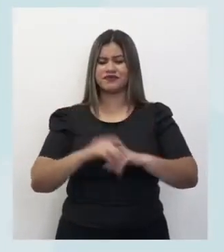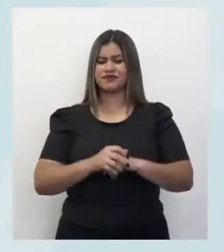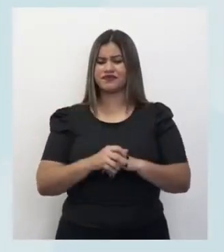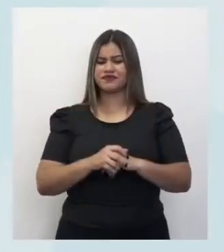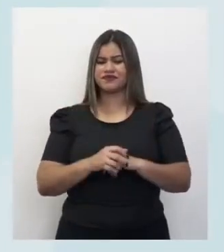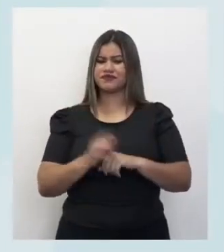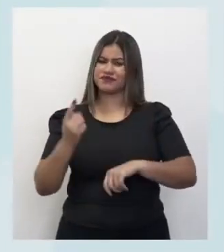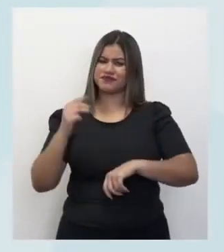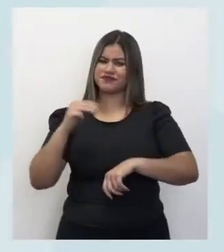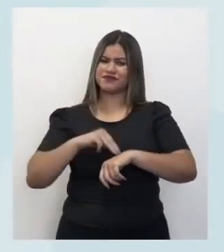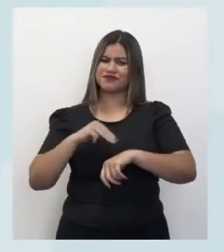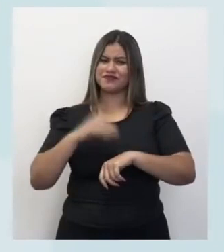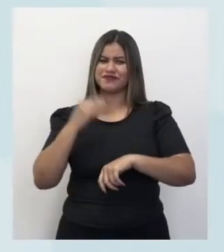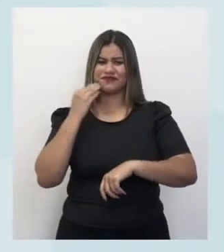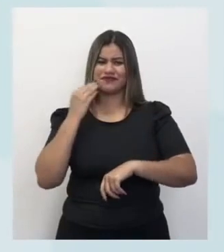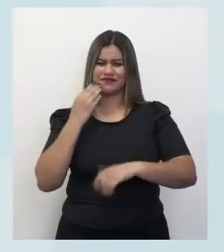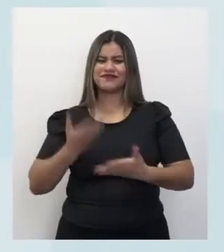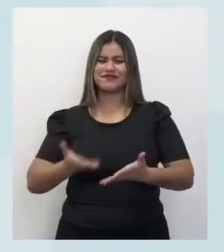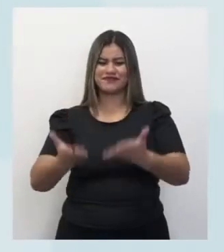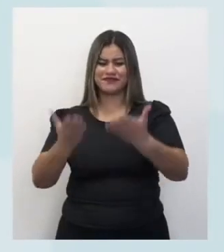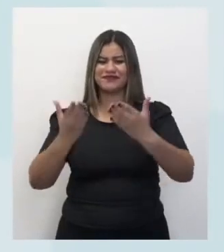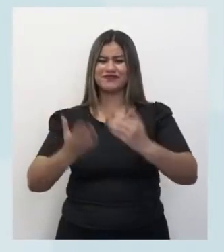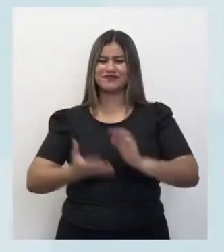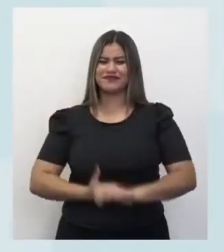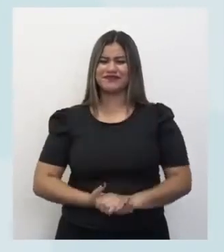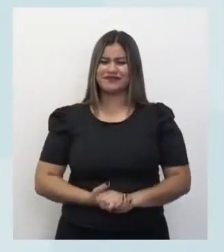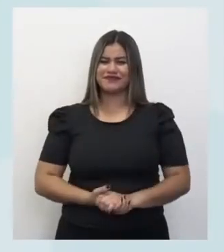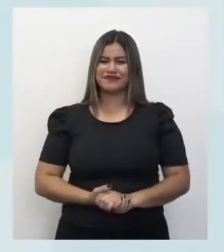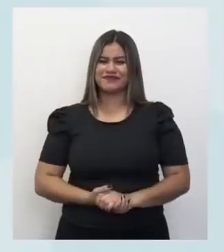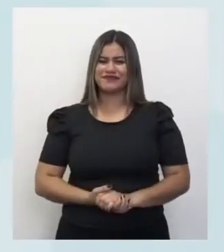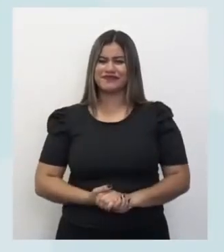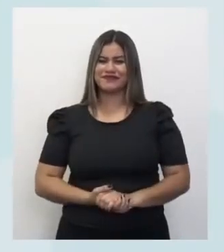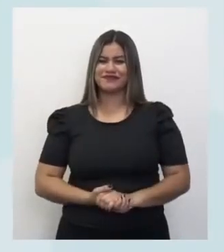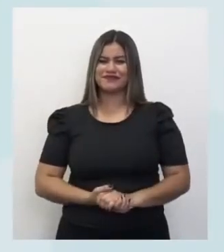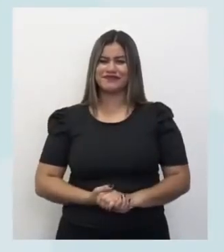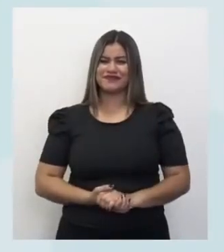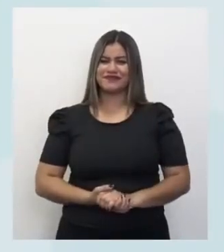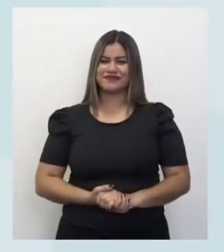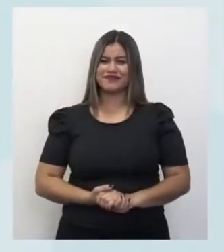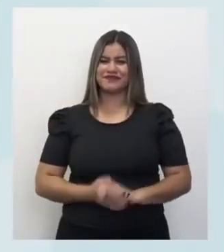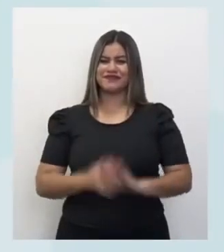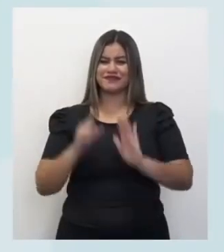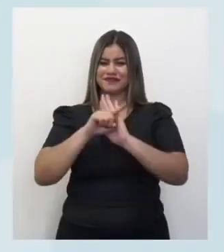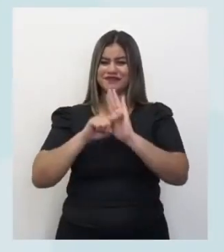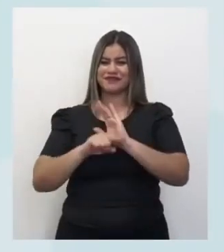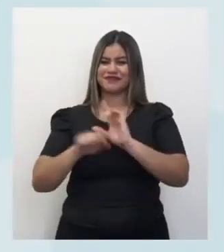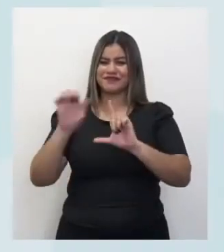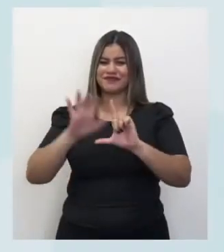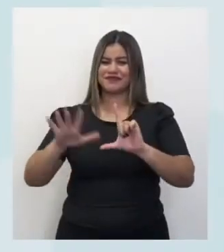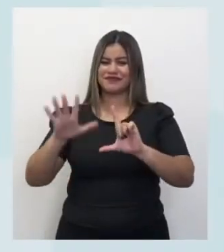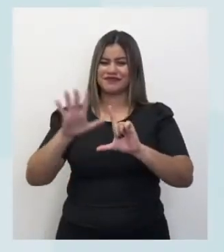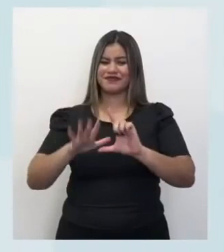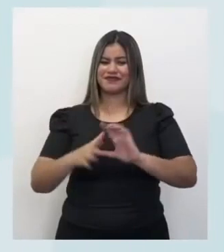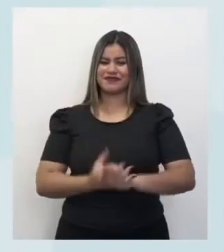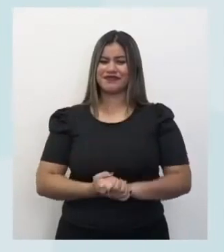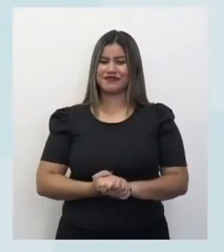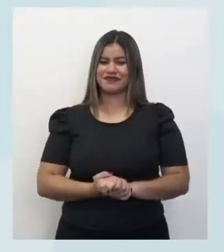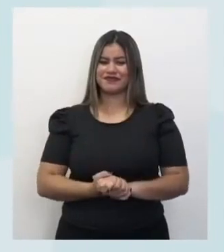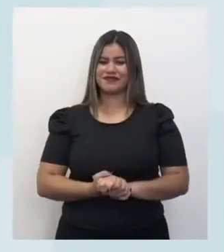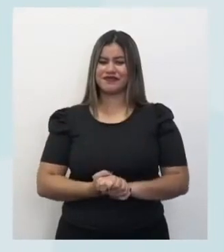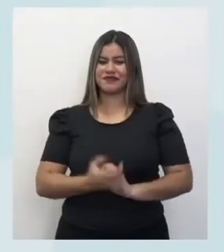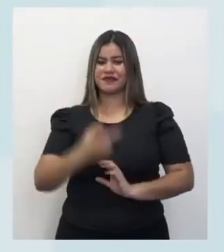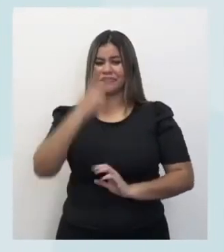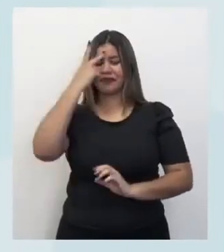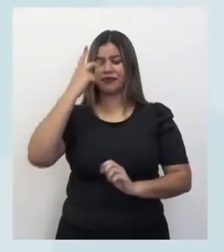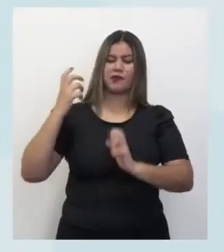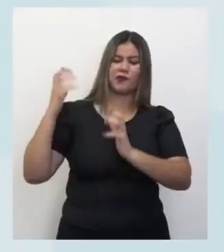Um minutinho, vai, vamos nessa, um minutinho, vai, vamos dar para eles. Vamos lá. Analisando essa imagem dessa pessoa com